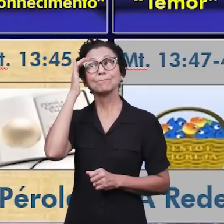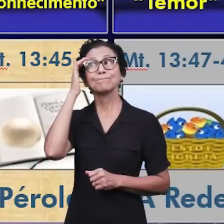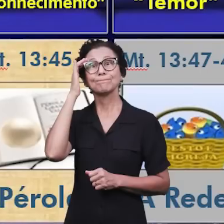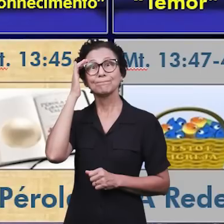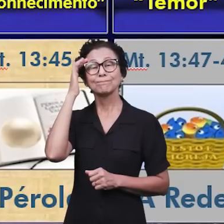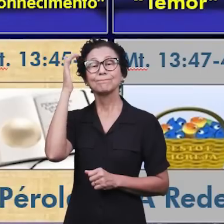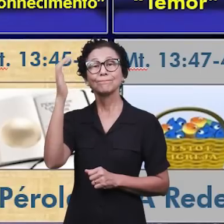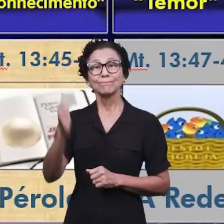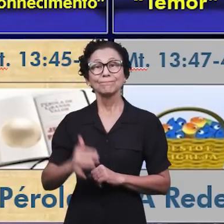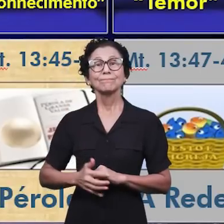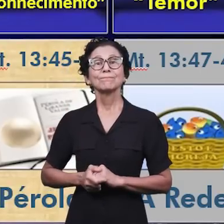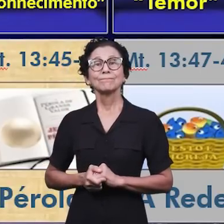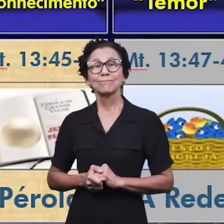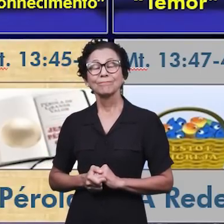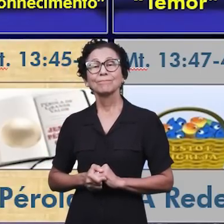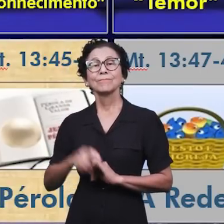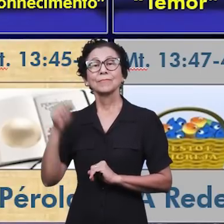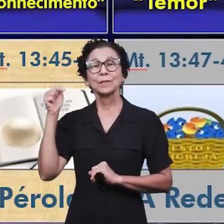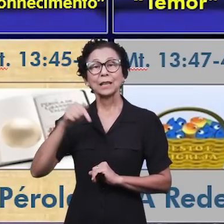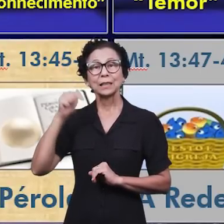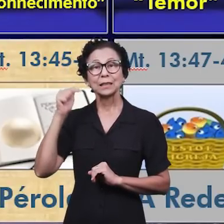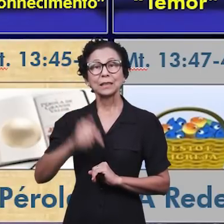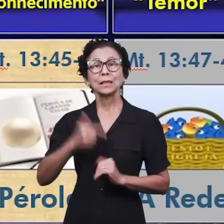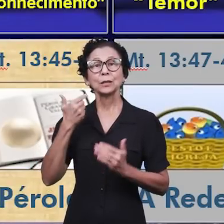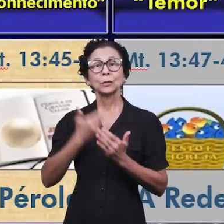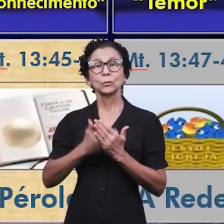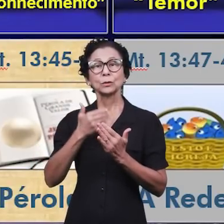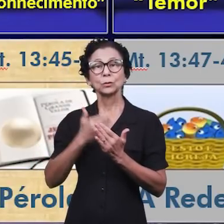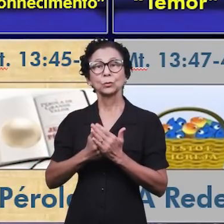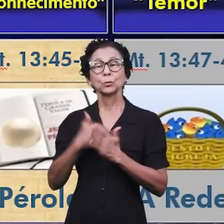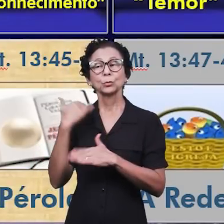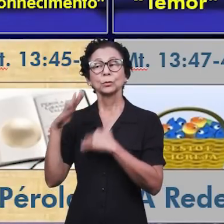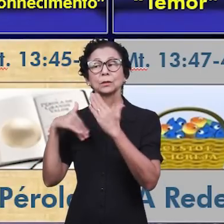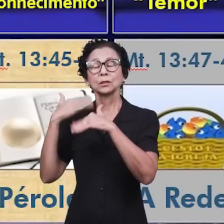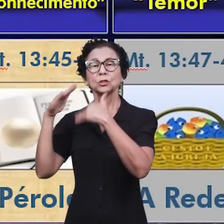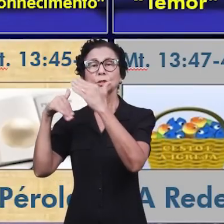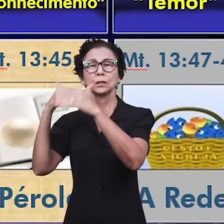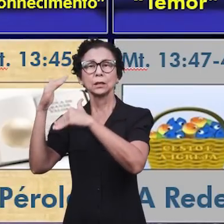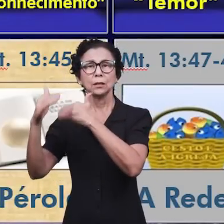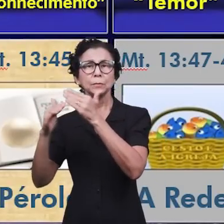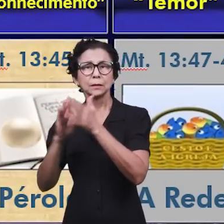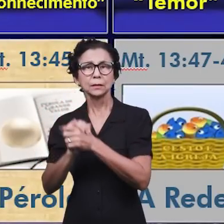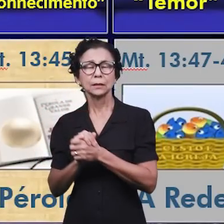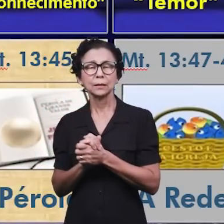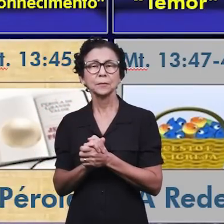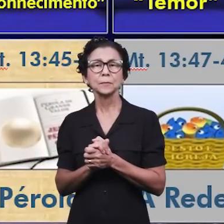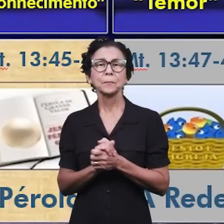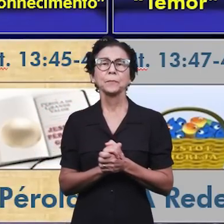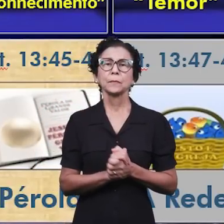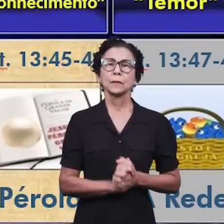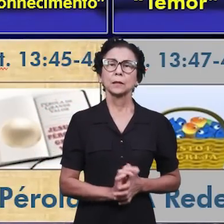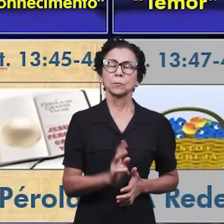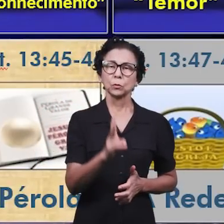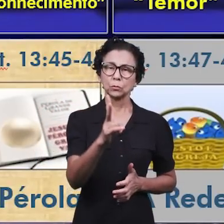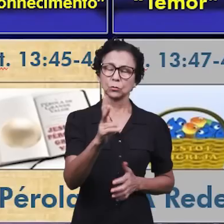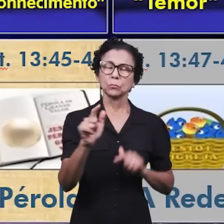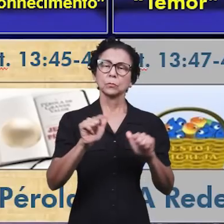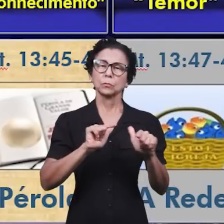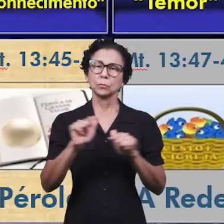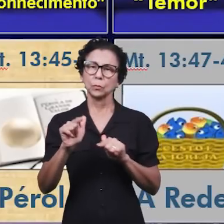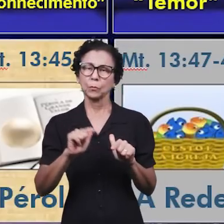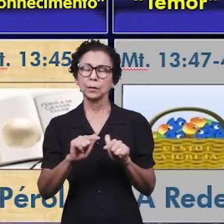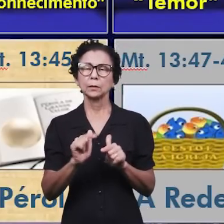do alcance, da dinâmica que nós estaremos trabalhando. Já estamos, né, desde a primeira edição do programa,